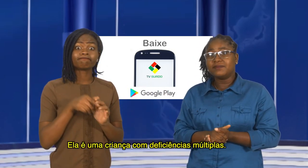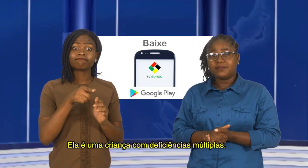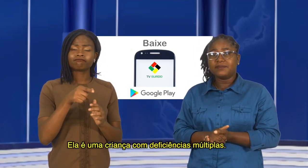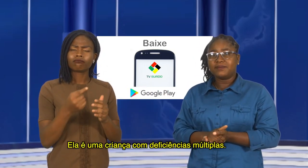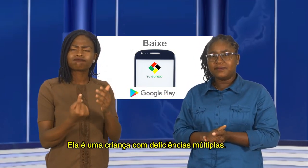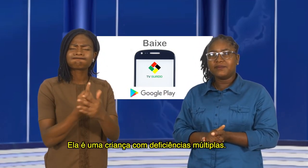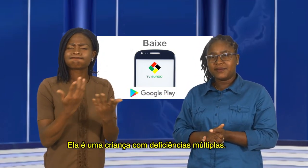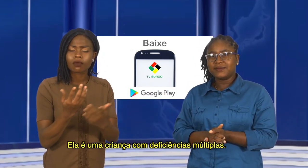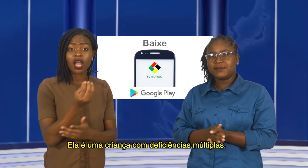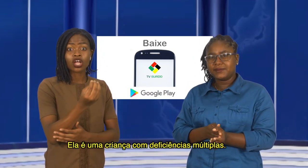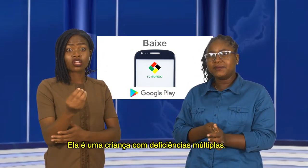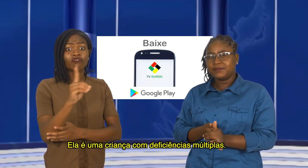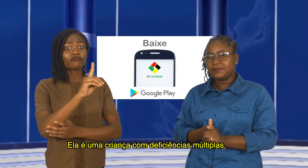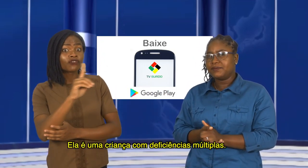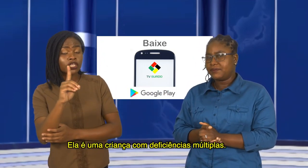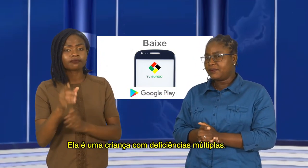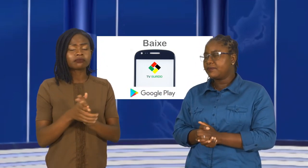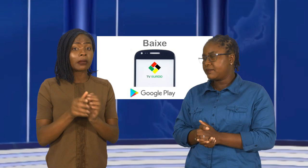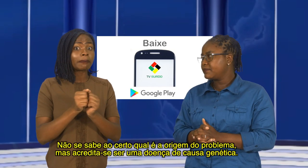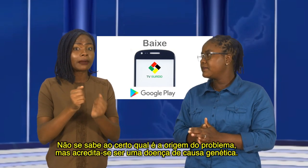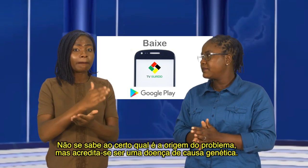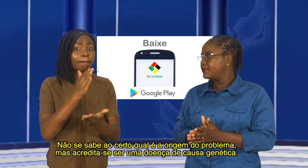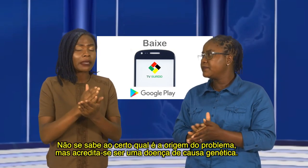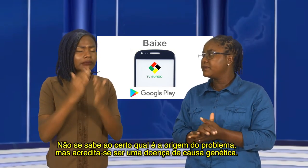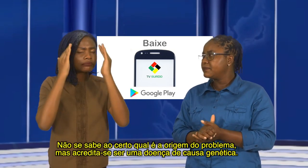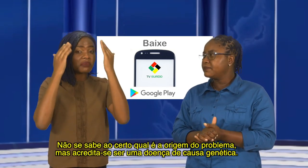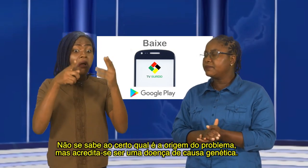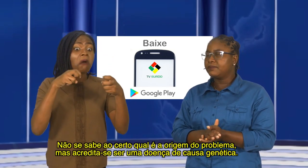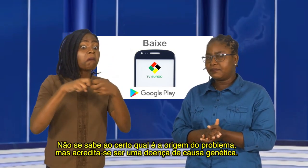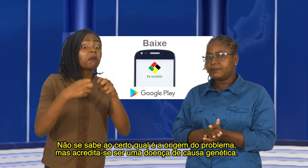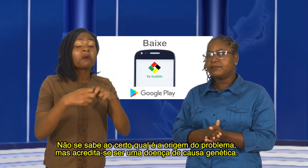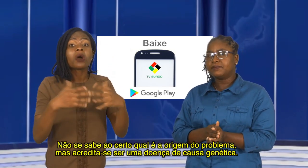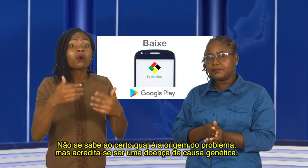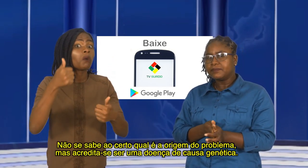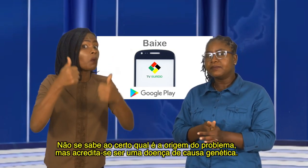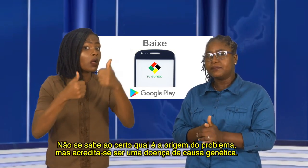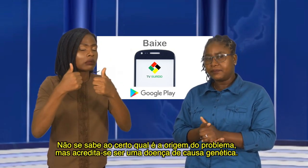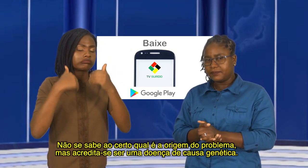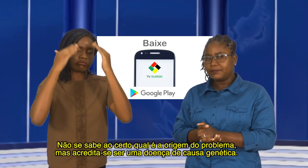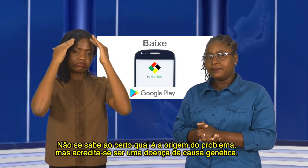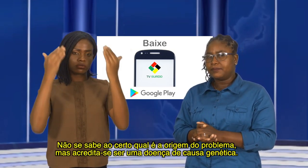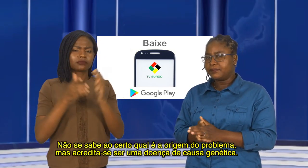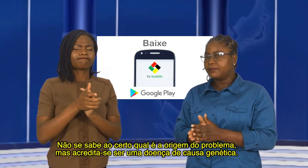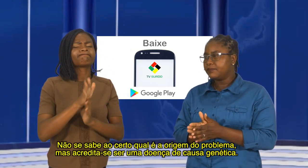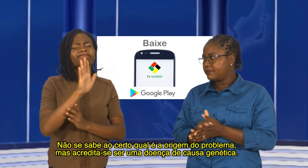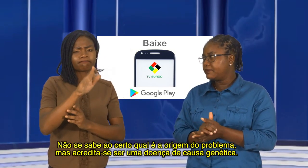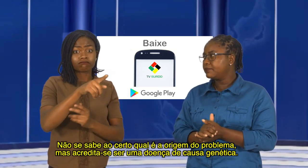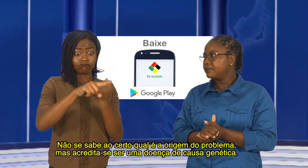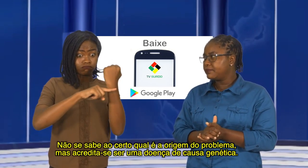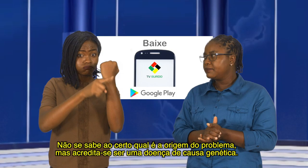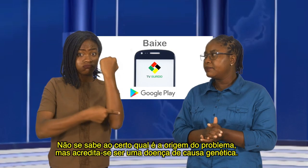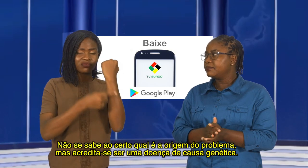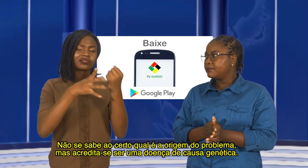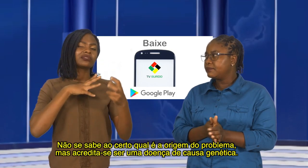uma criança com deficiências múltiplas. Não se sabe ao certo qual é a origem do problema, mas